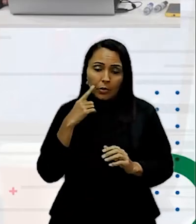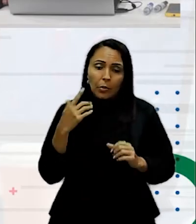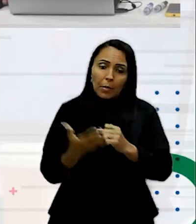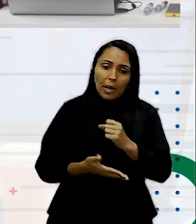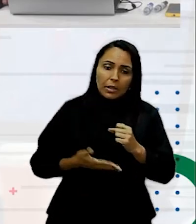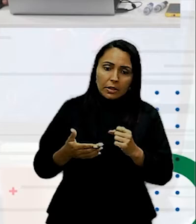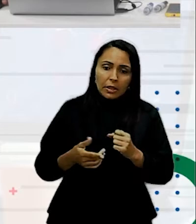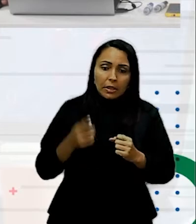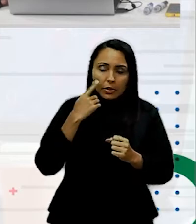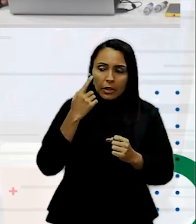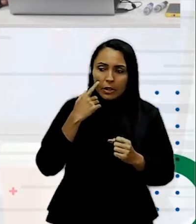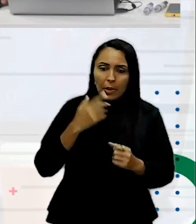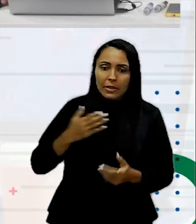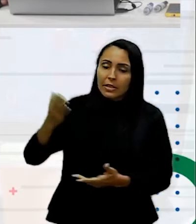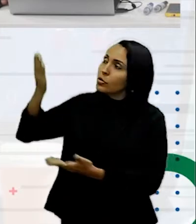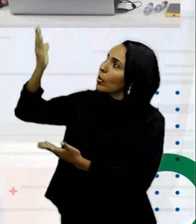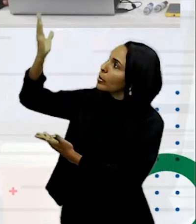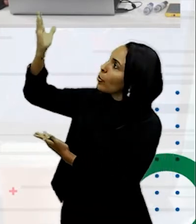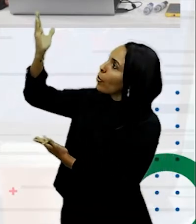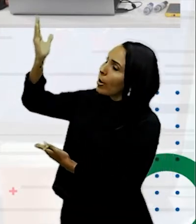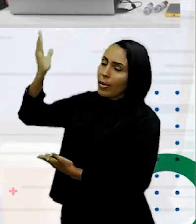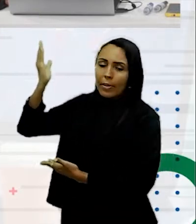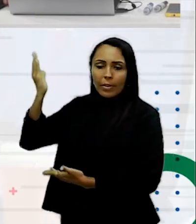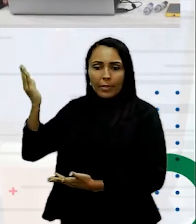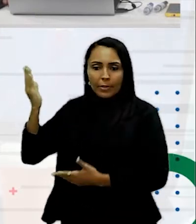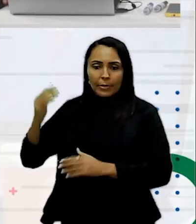para ilustrar para vocês.